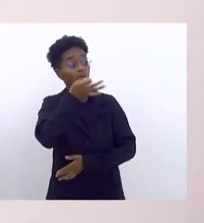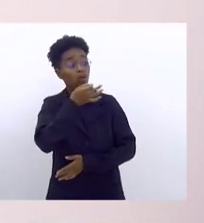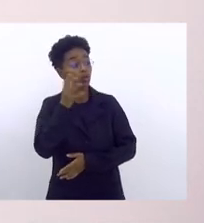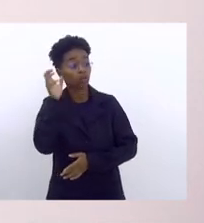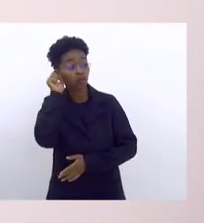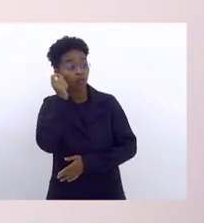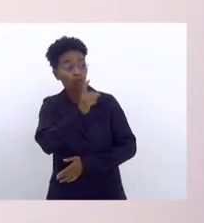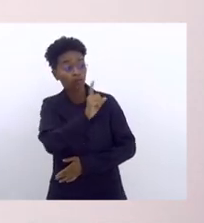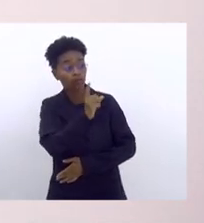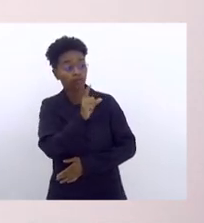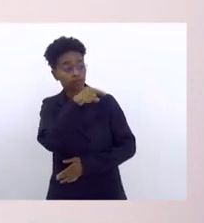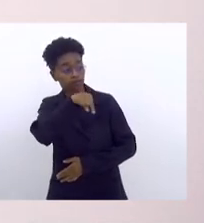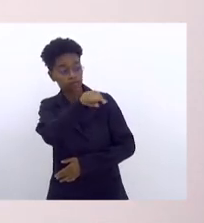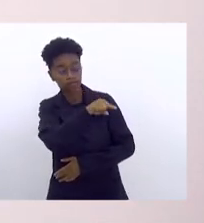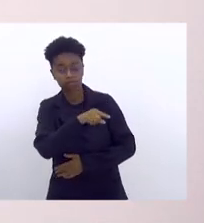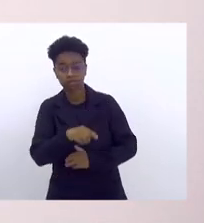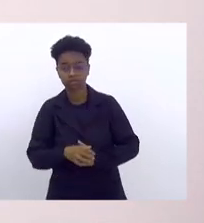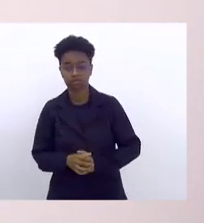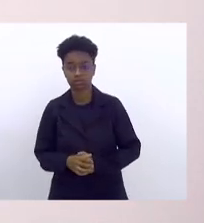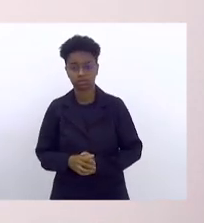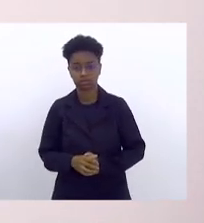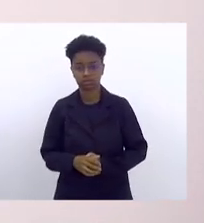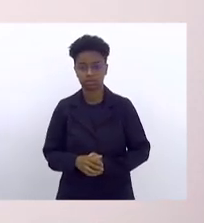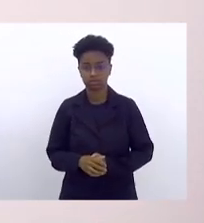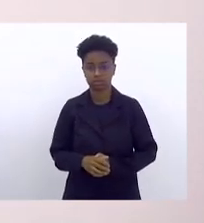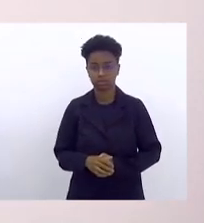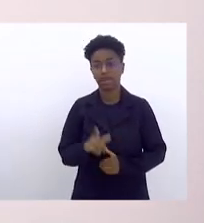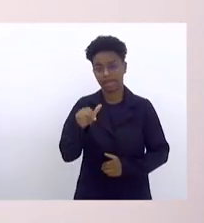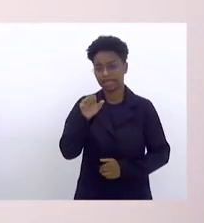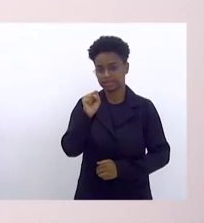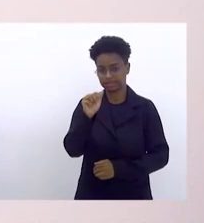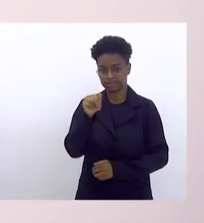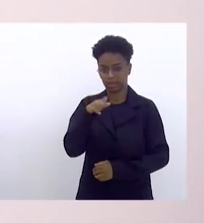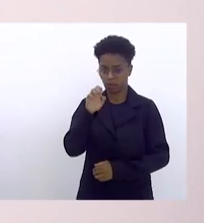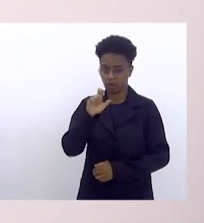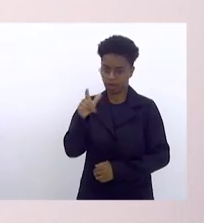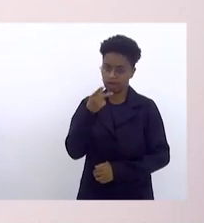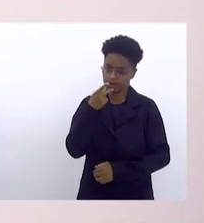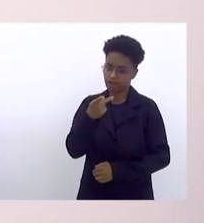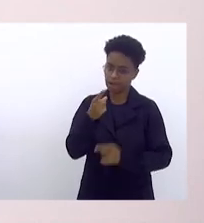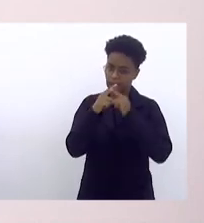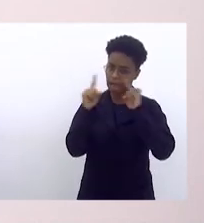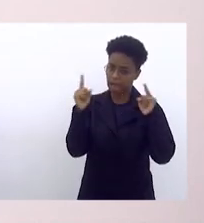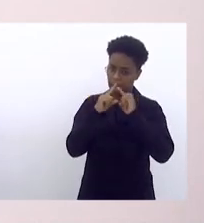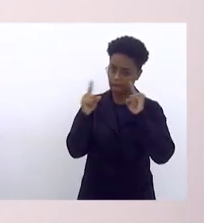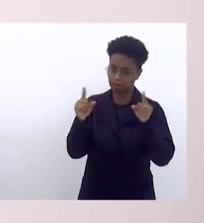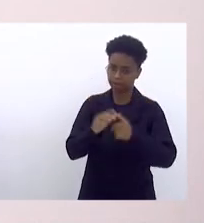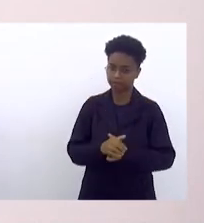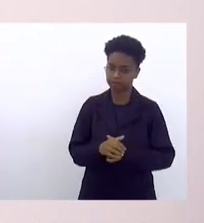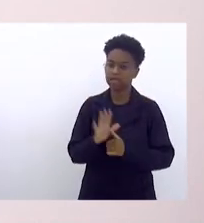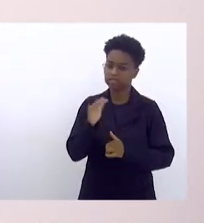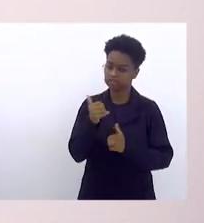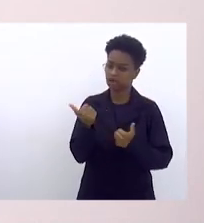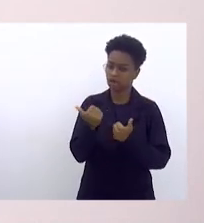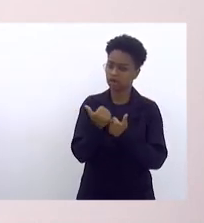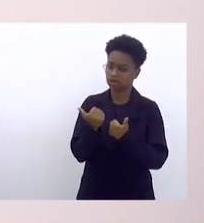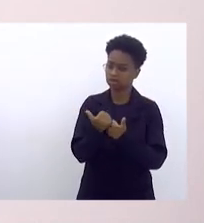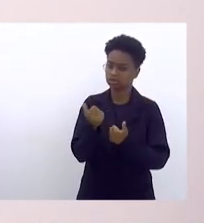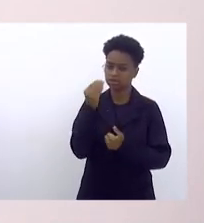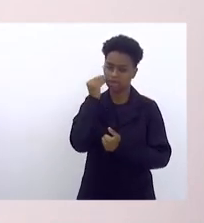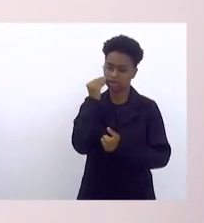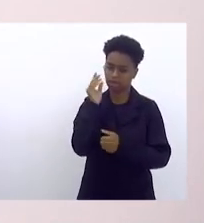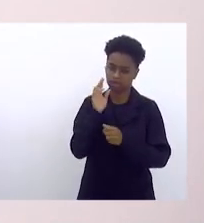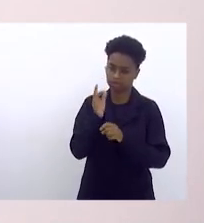para levar hospital cultura lazer saneamento esporte mas unicamente para